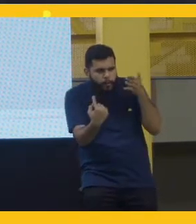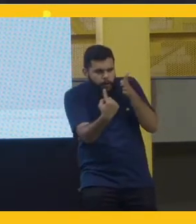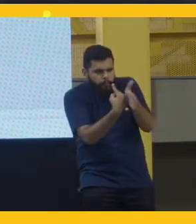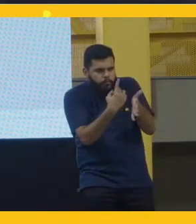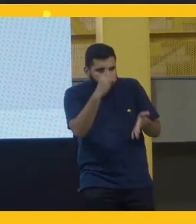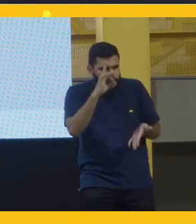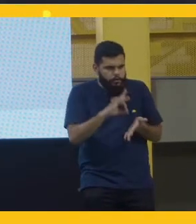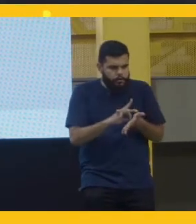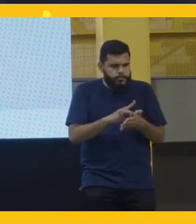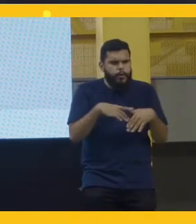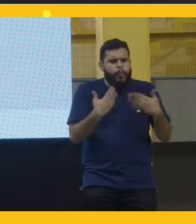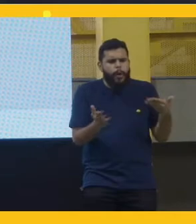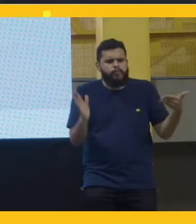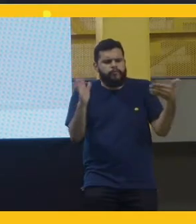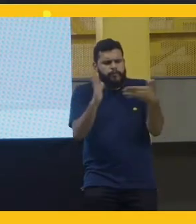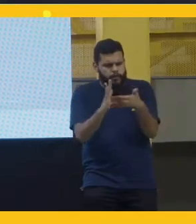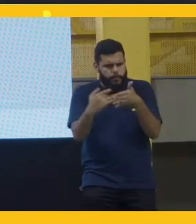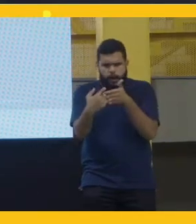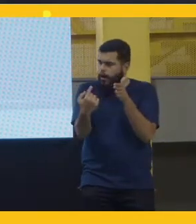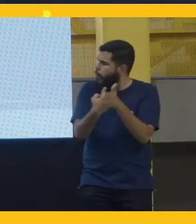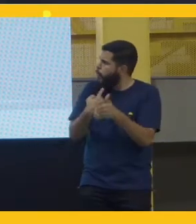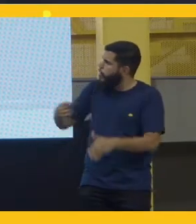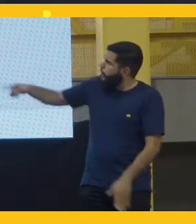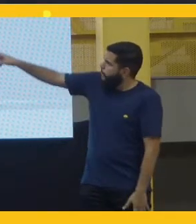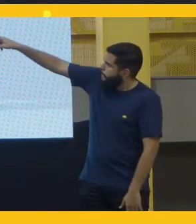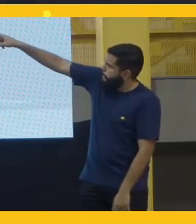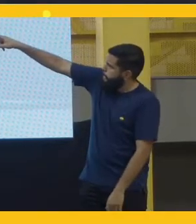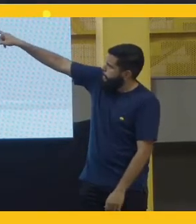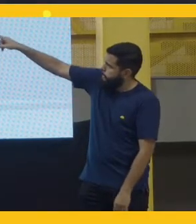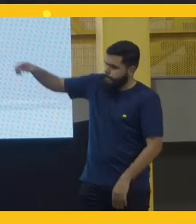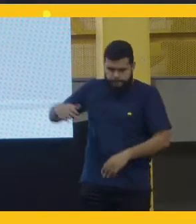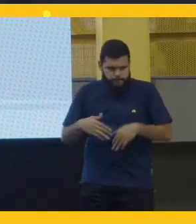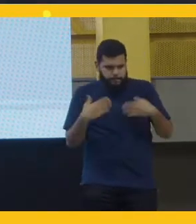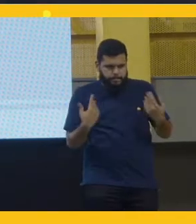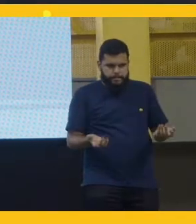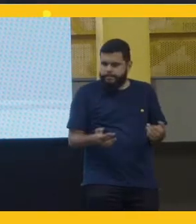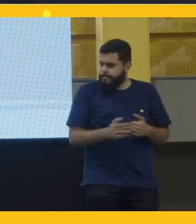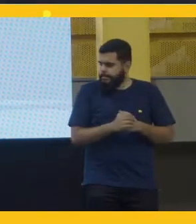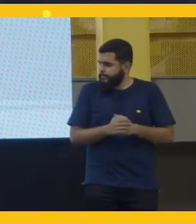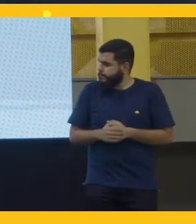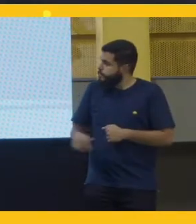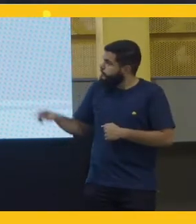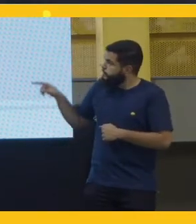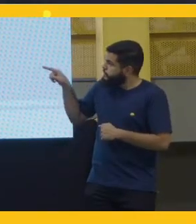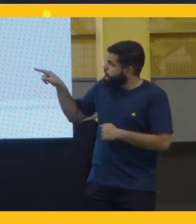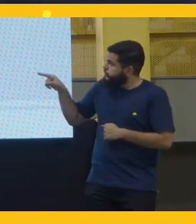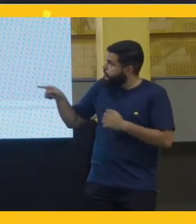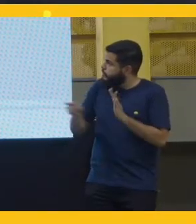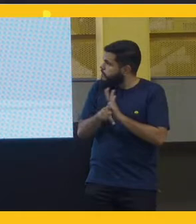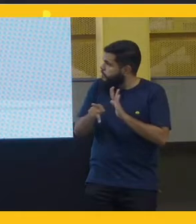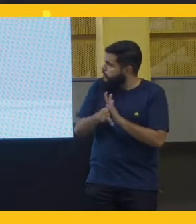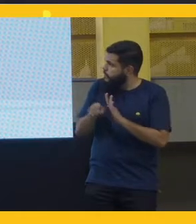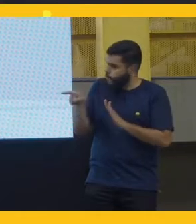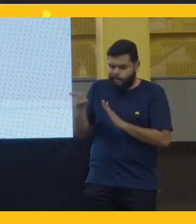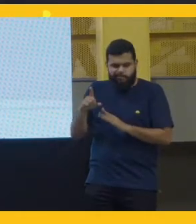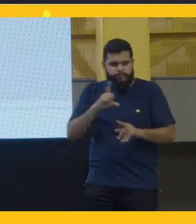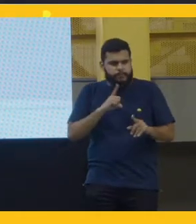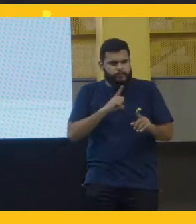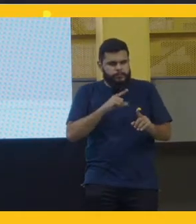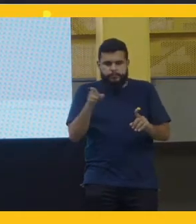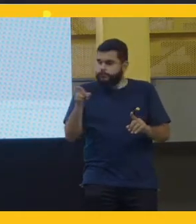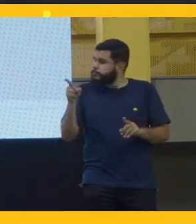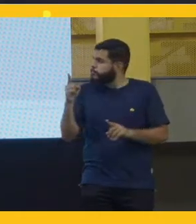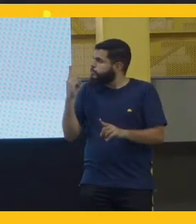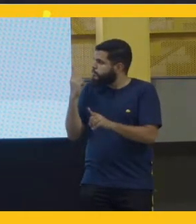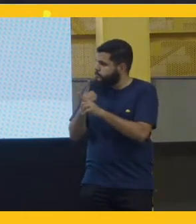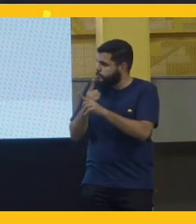É aquilo que está no final. Mas vamos lá. Para que uma substância seja colorida, agora a